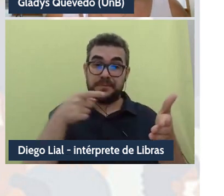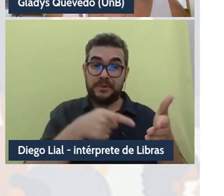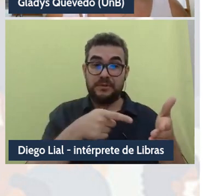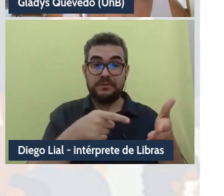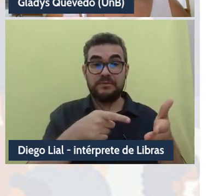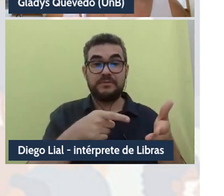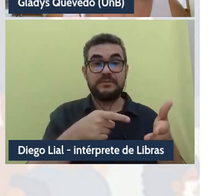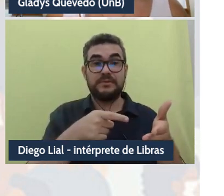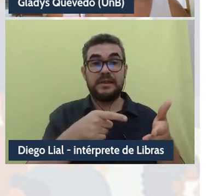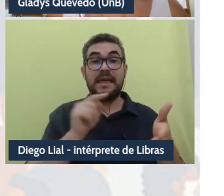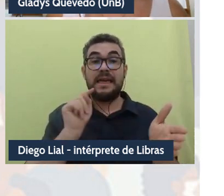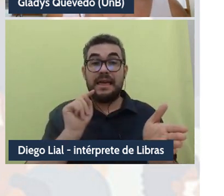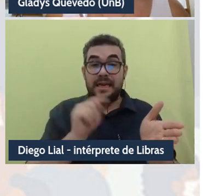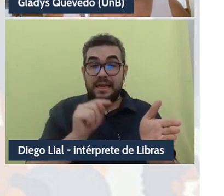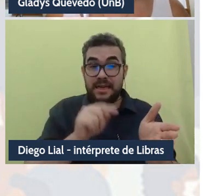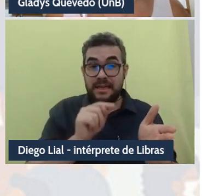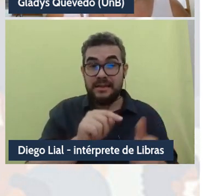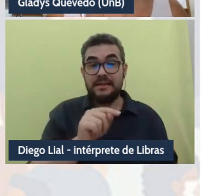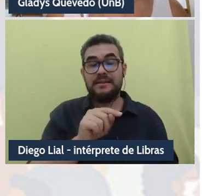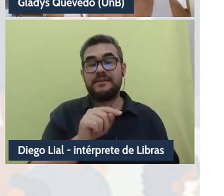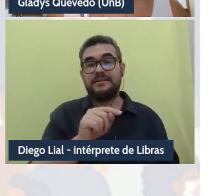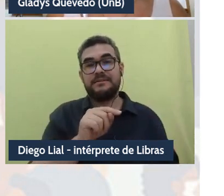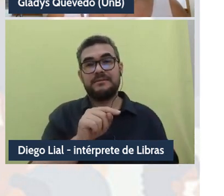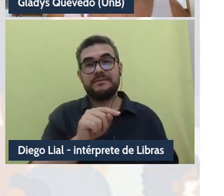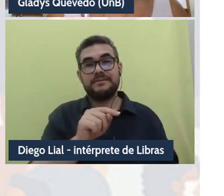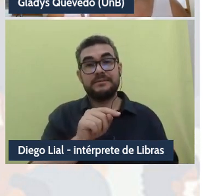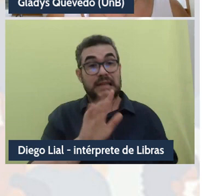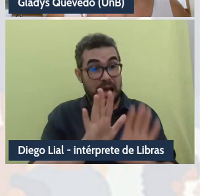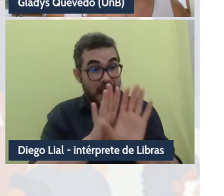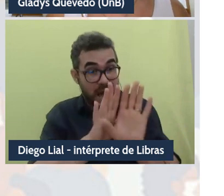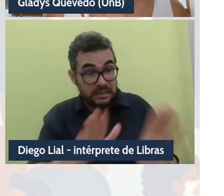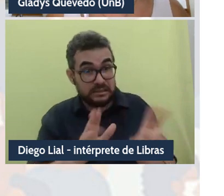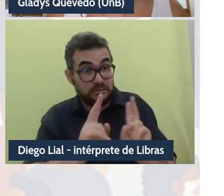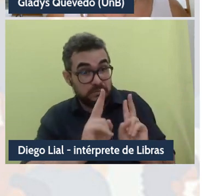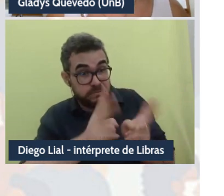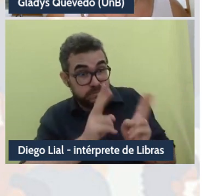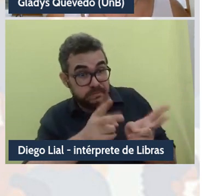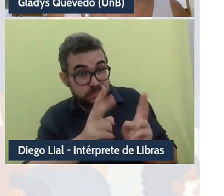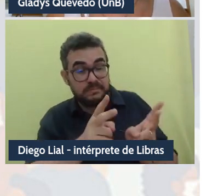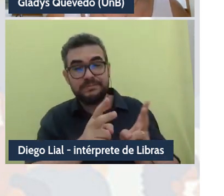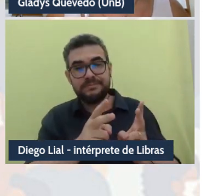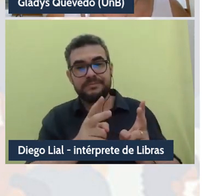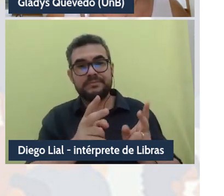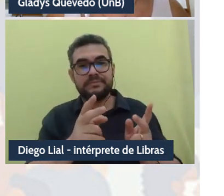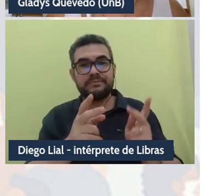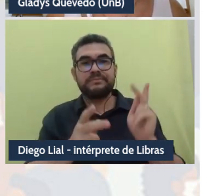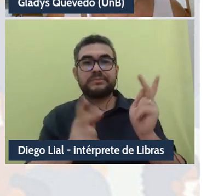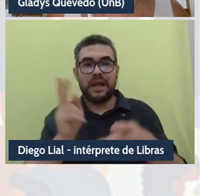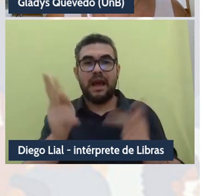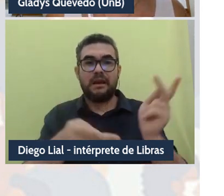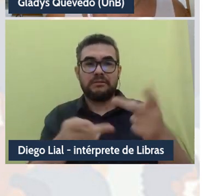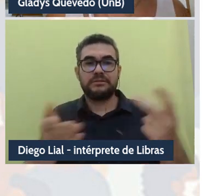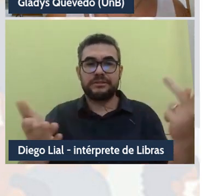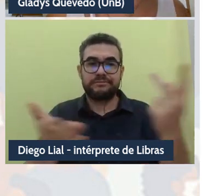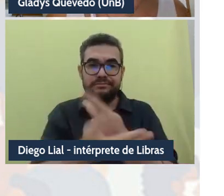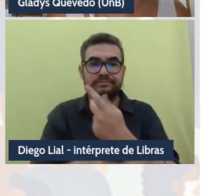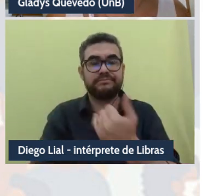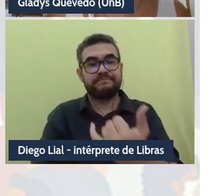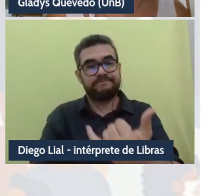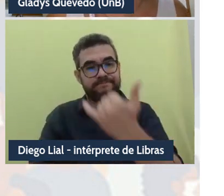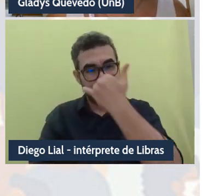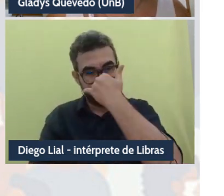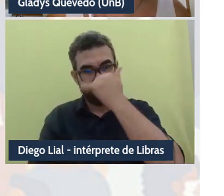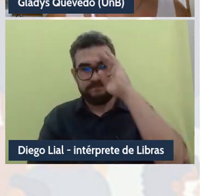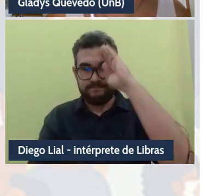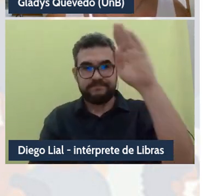causa, do jeito que está agora, impactos primordialmente negativos. Para